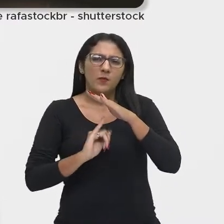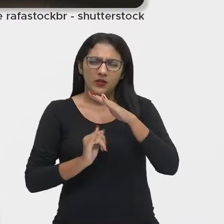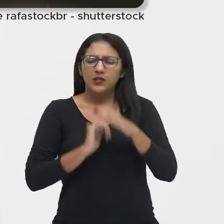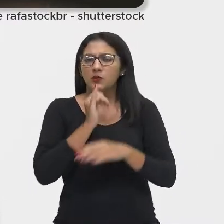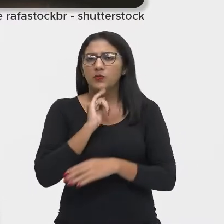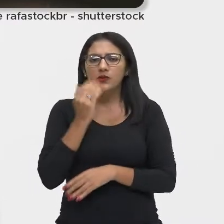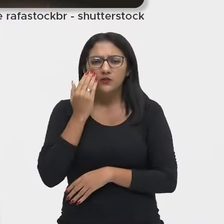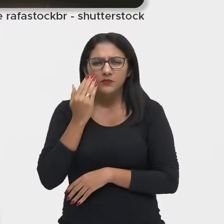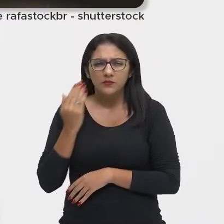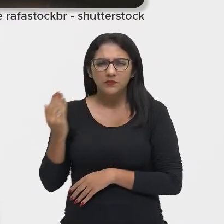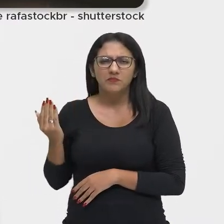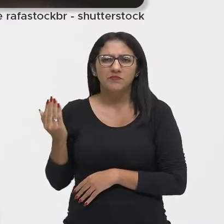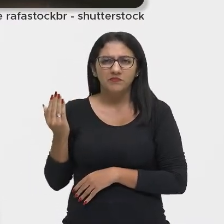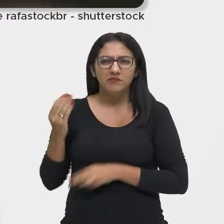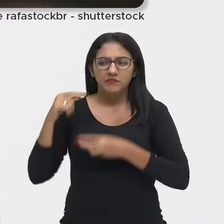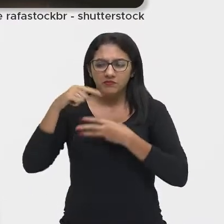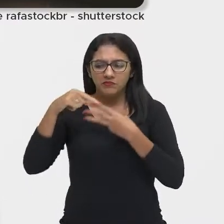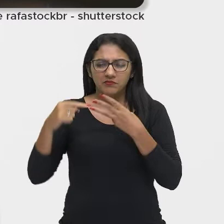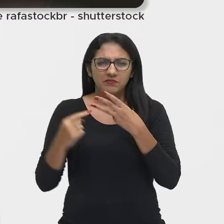exemplo,